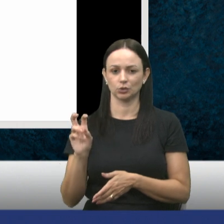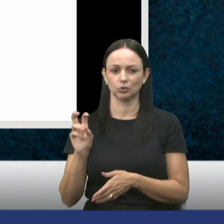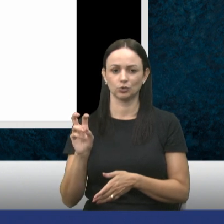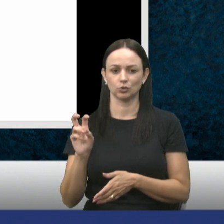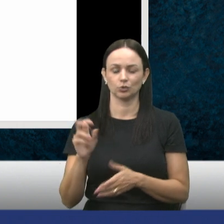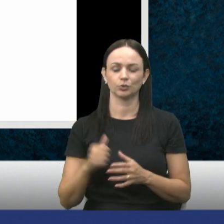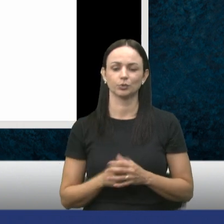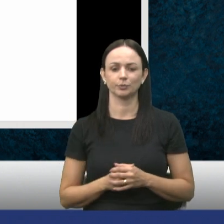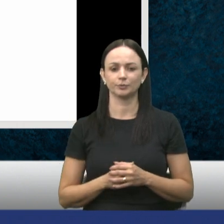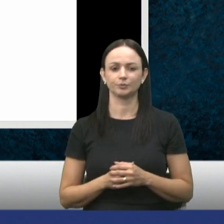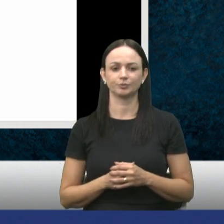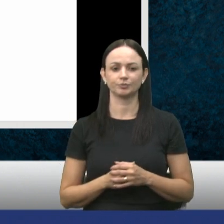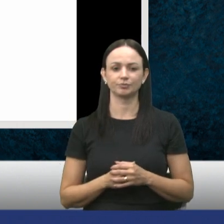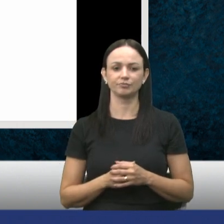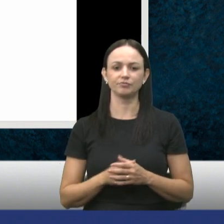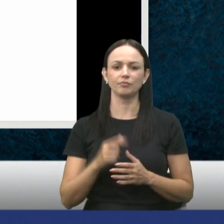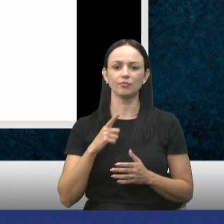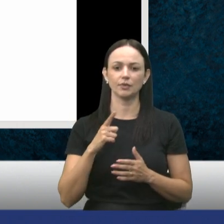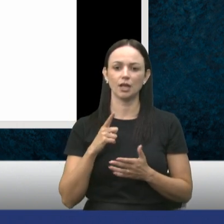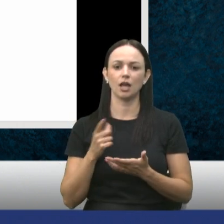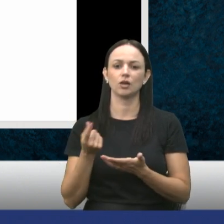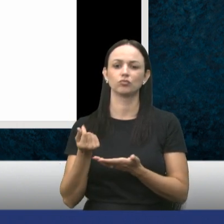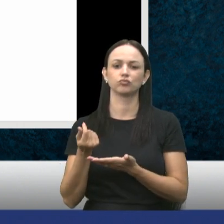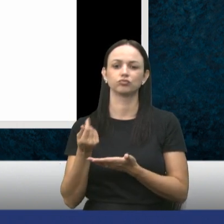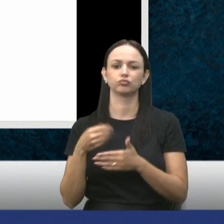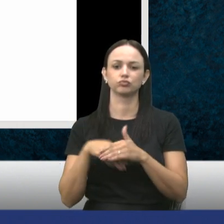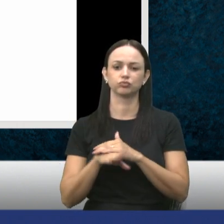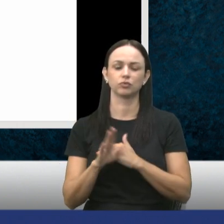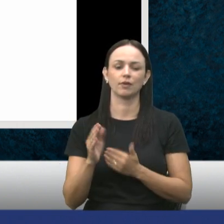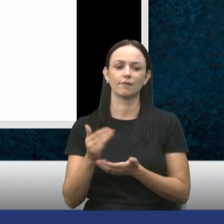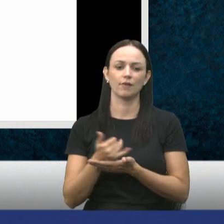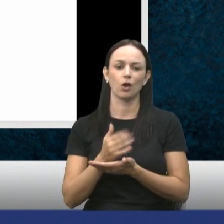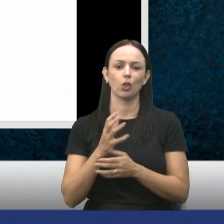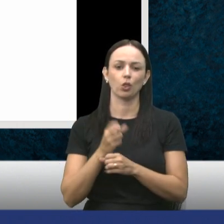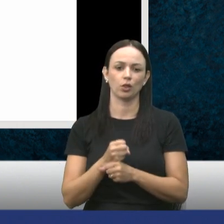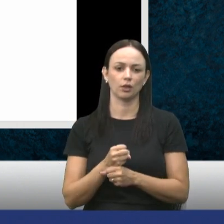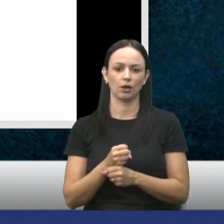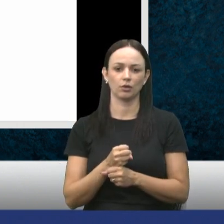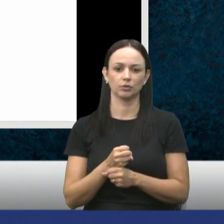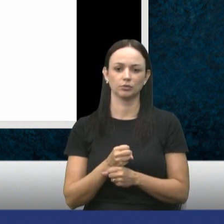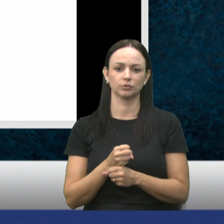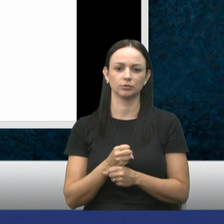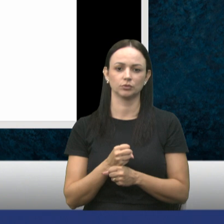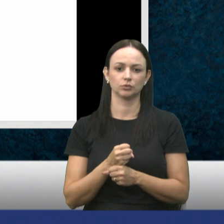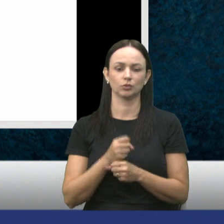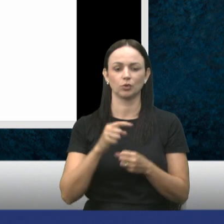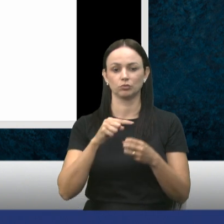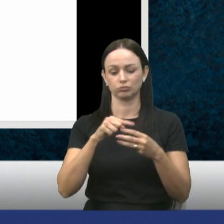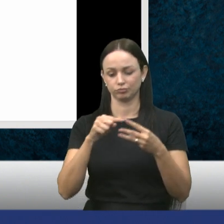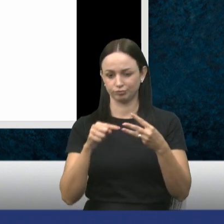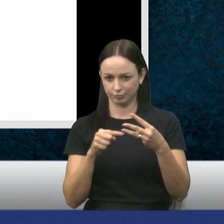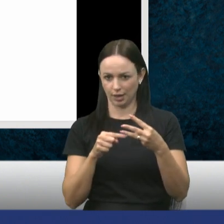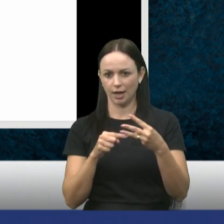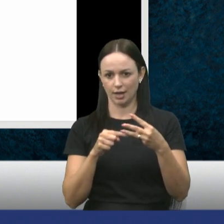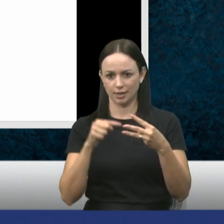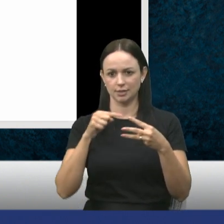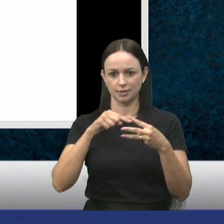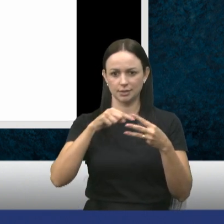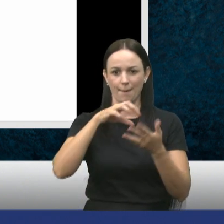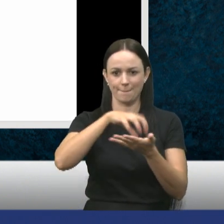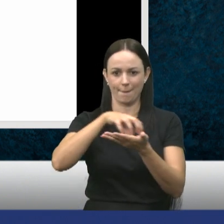E aí ficou um saldo total de todos os órgãos, entes